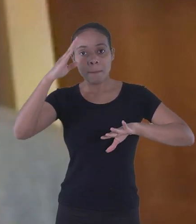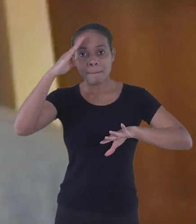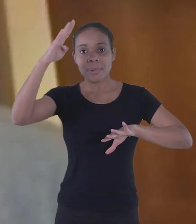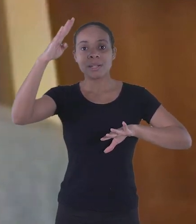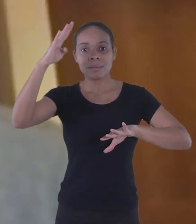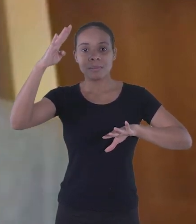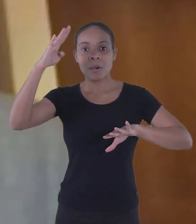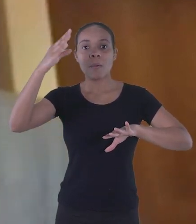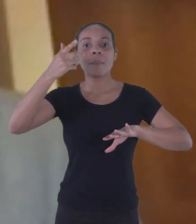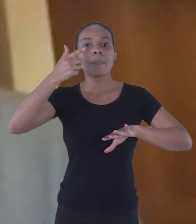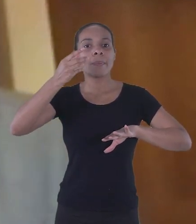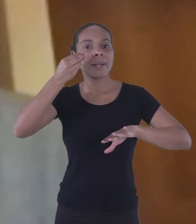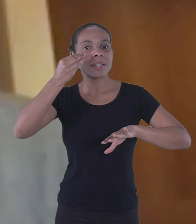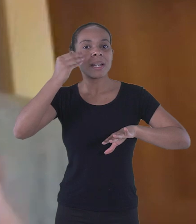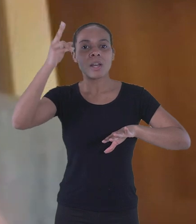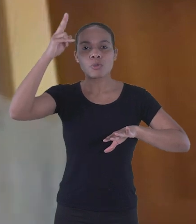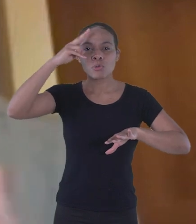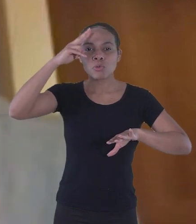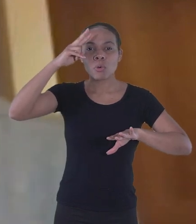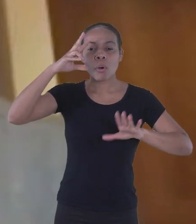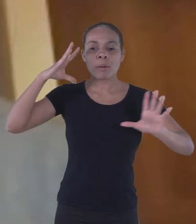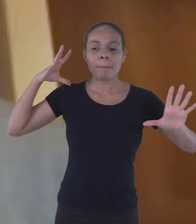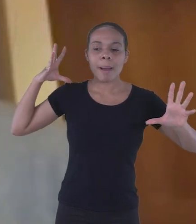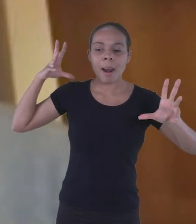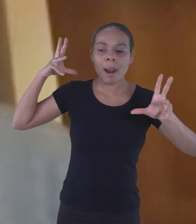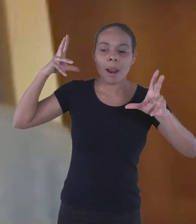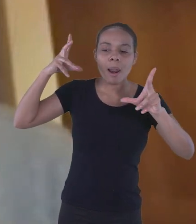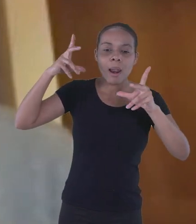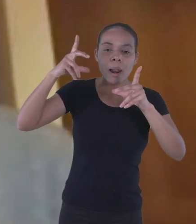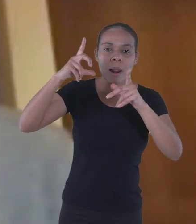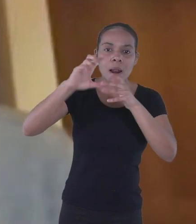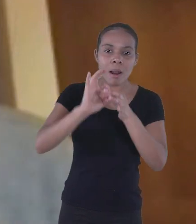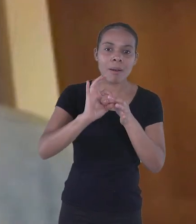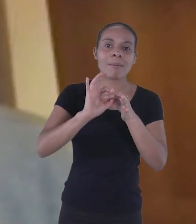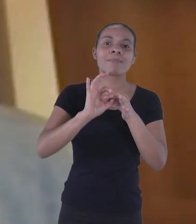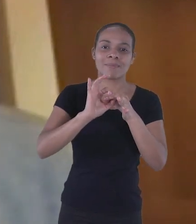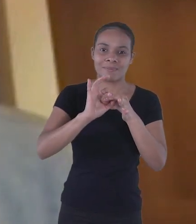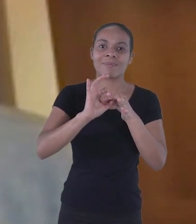eu conseguiria ter esse distanciamento,